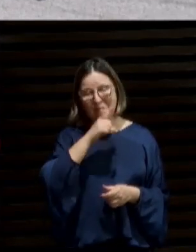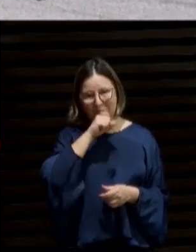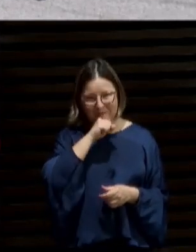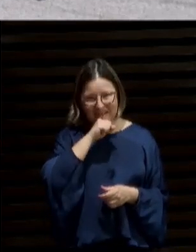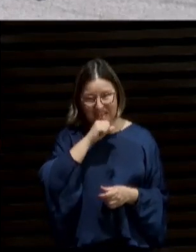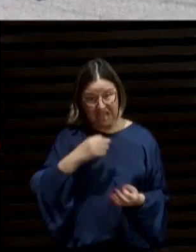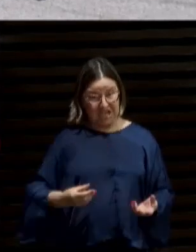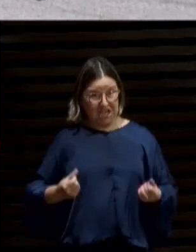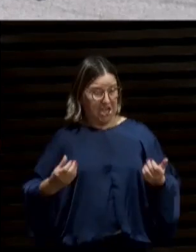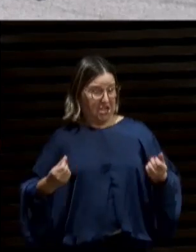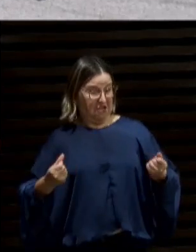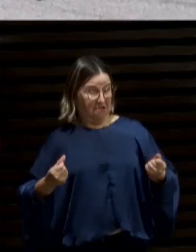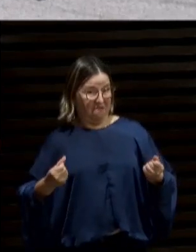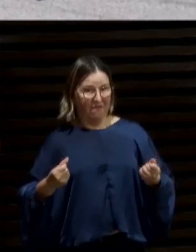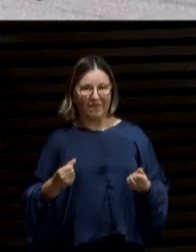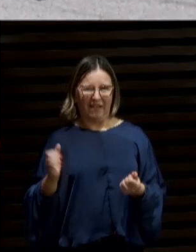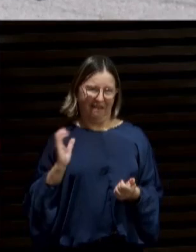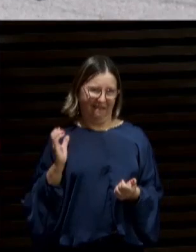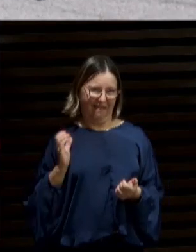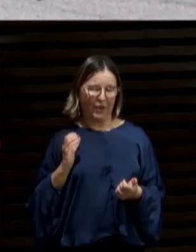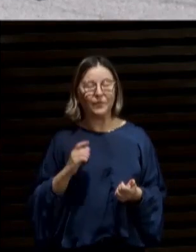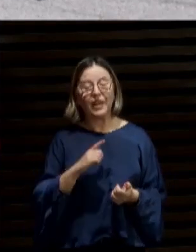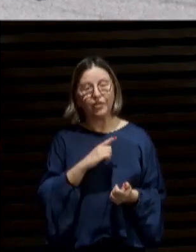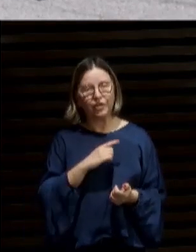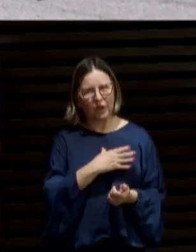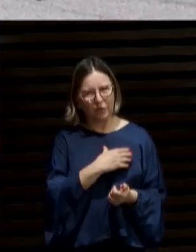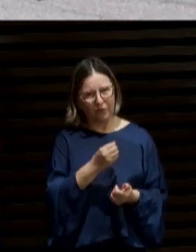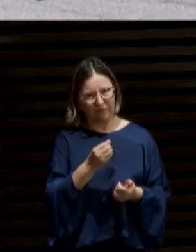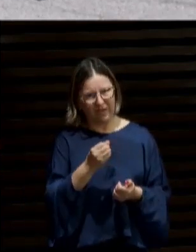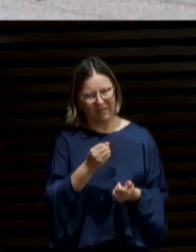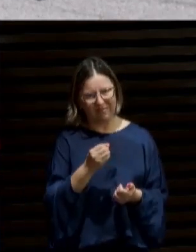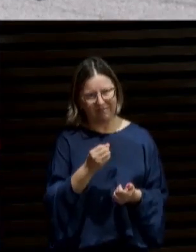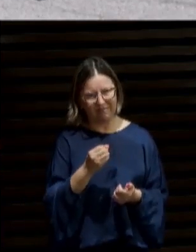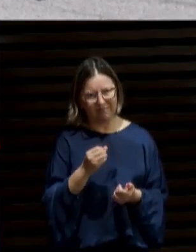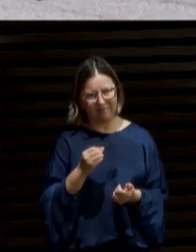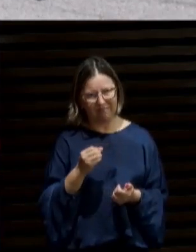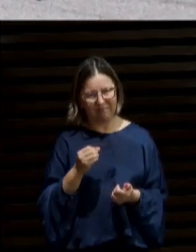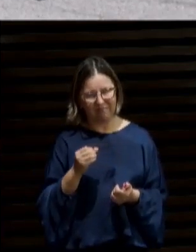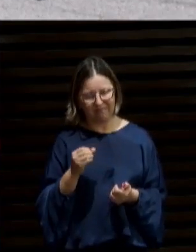muito rico, mas tinha um filho que era meio